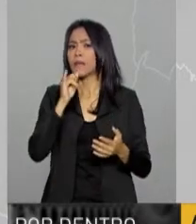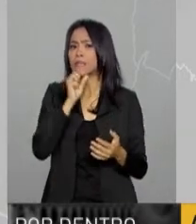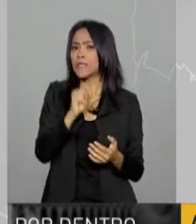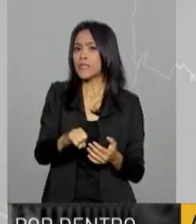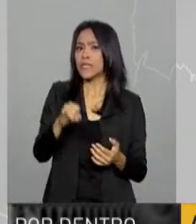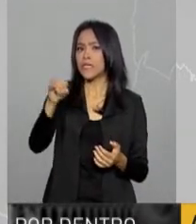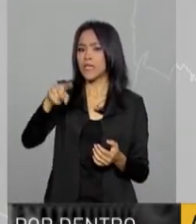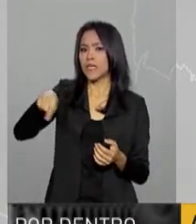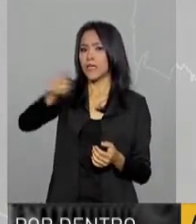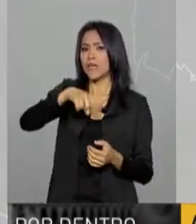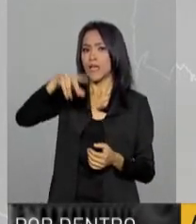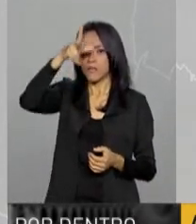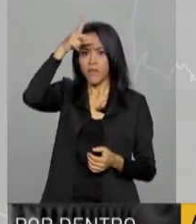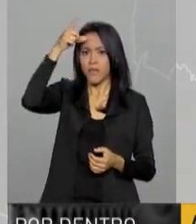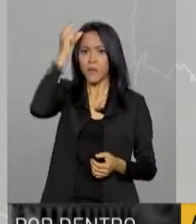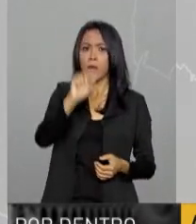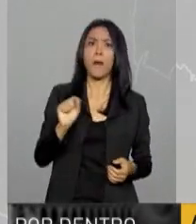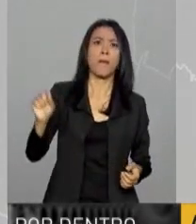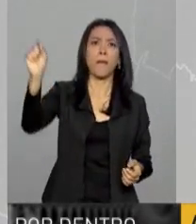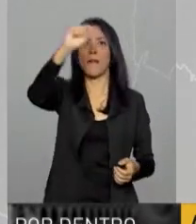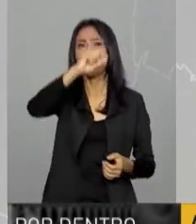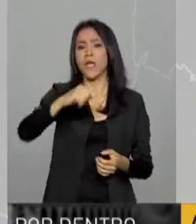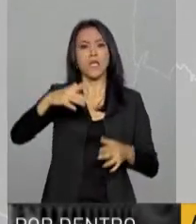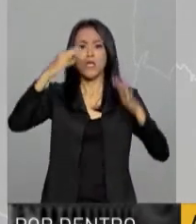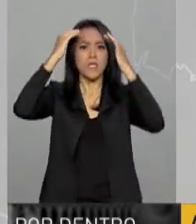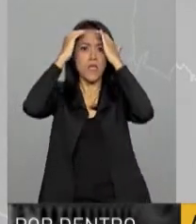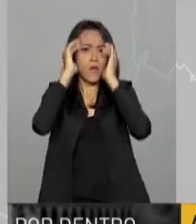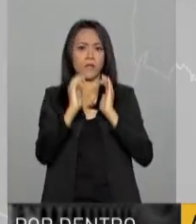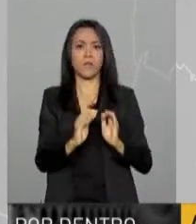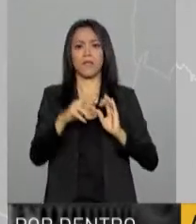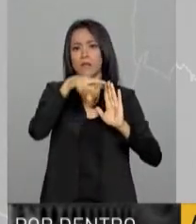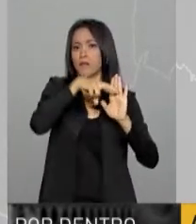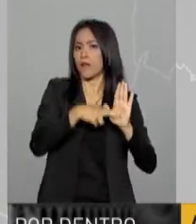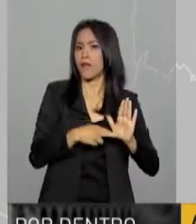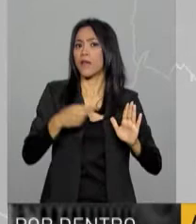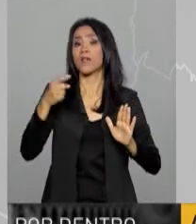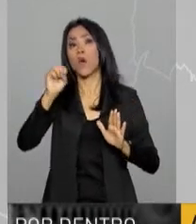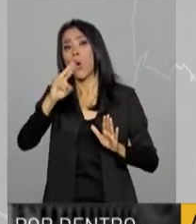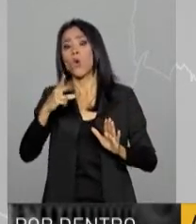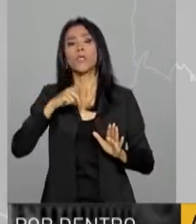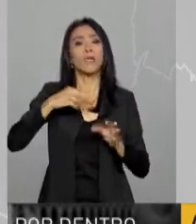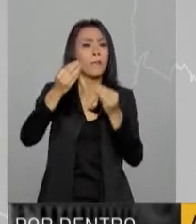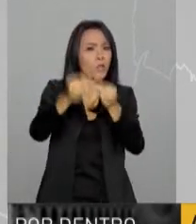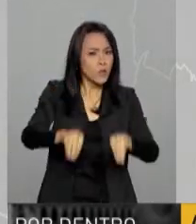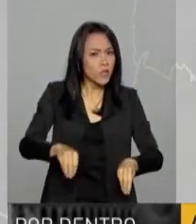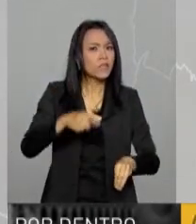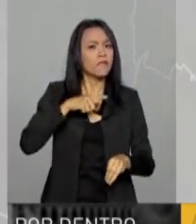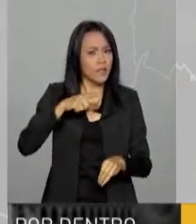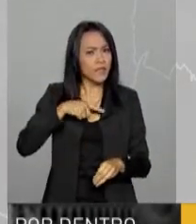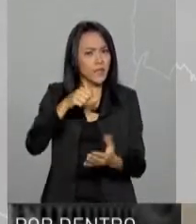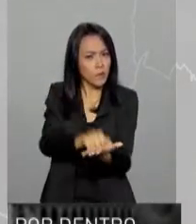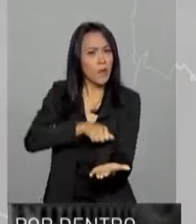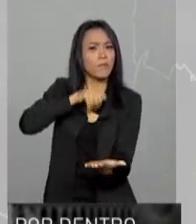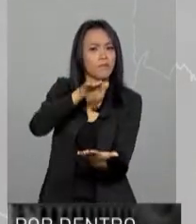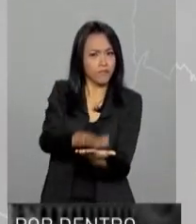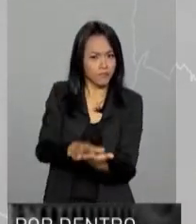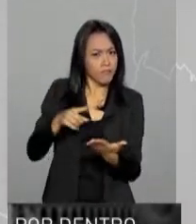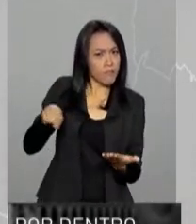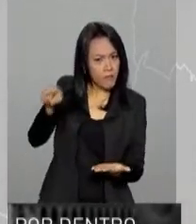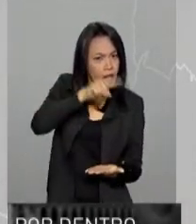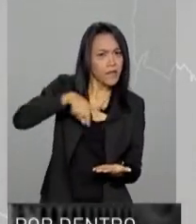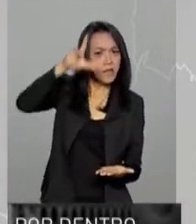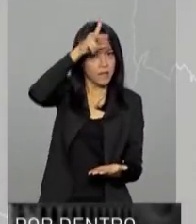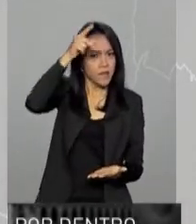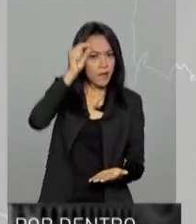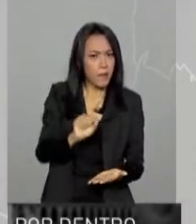descumprimento dessa atribuição ou prejuízo causado ao programa internet para todos bom dia bom dia